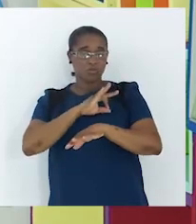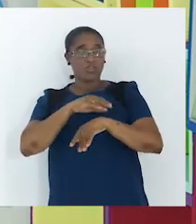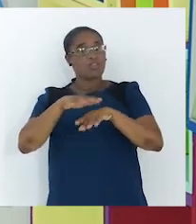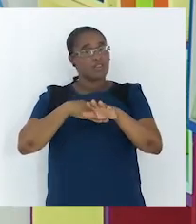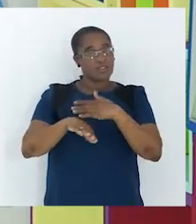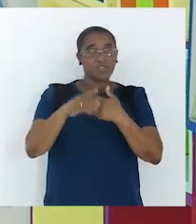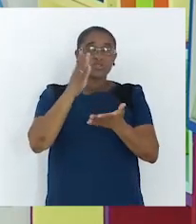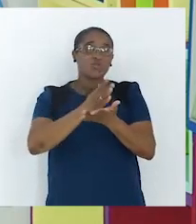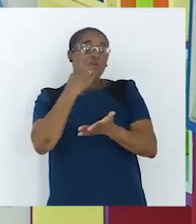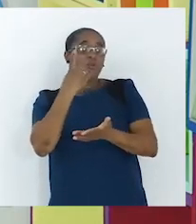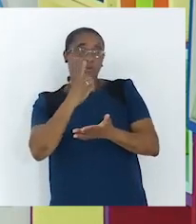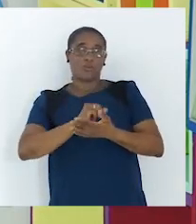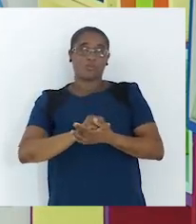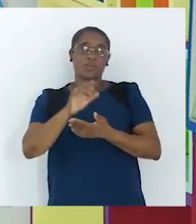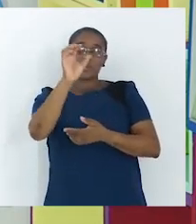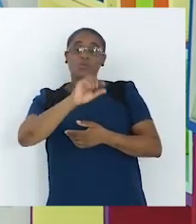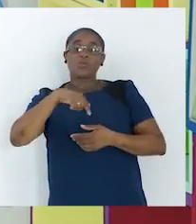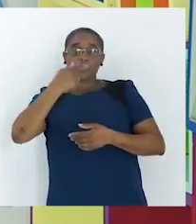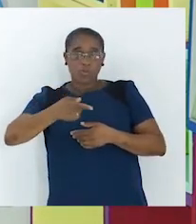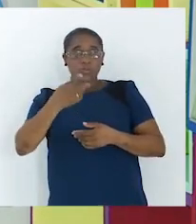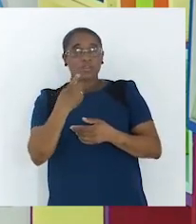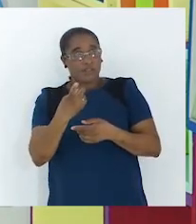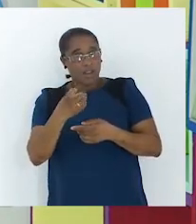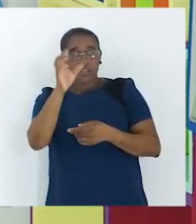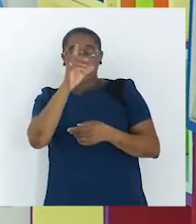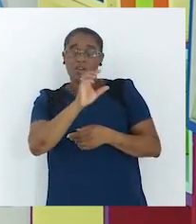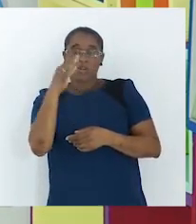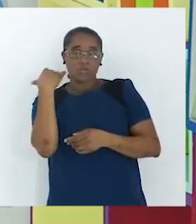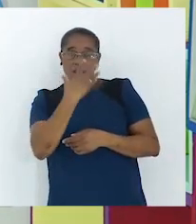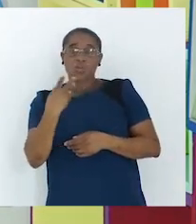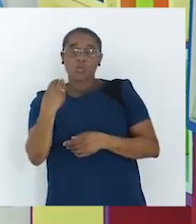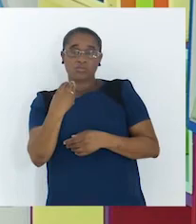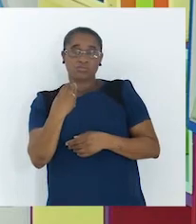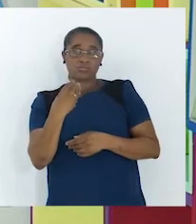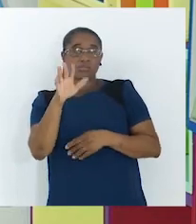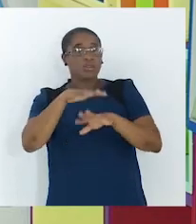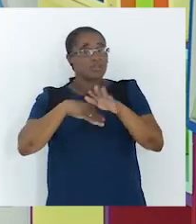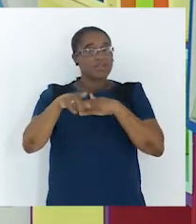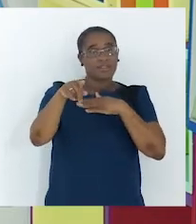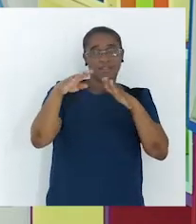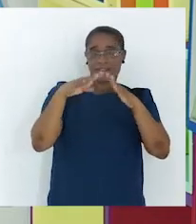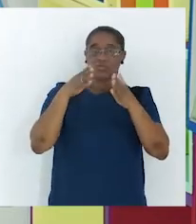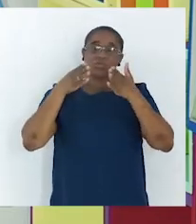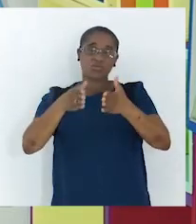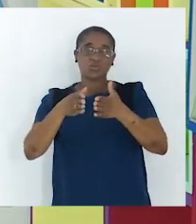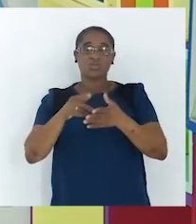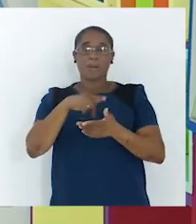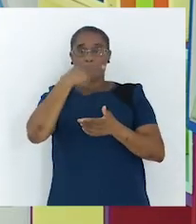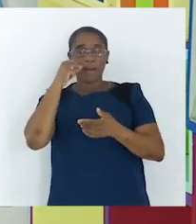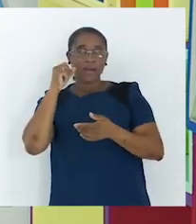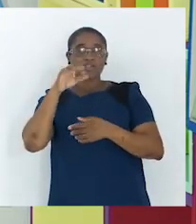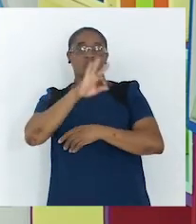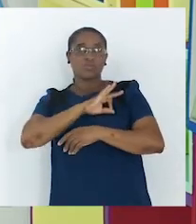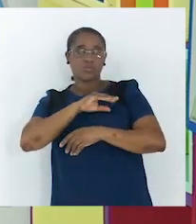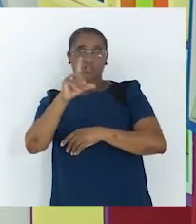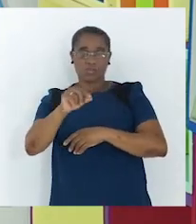resolver apenas um deles e o restante os alunos vão resolver em casa com ajuda dos Pais e dos